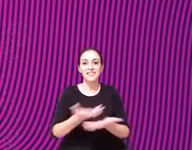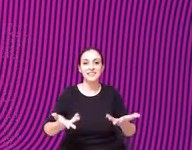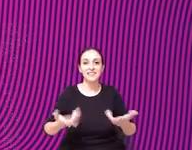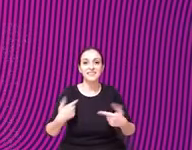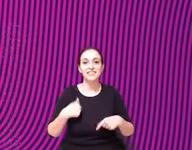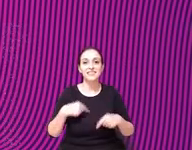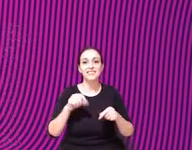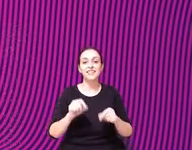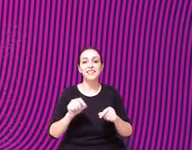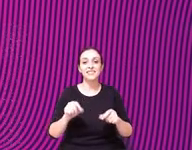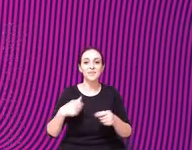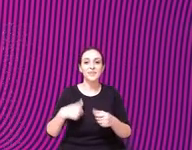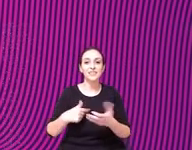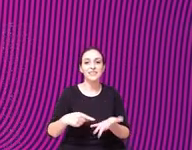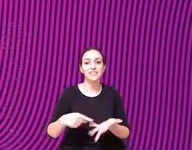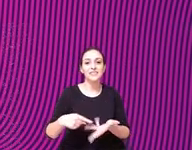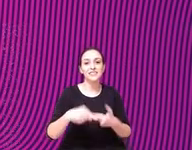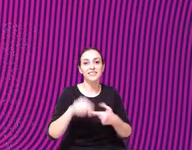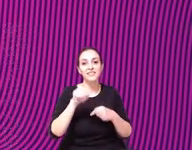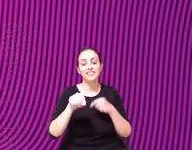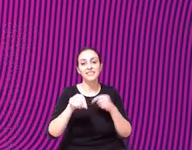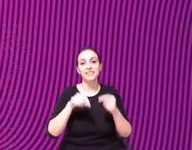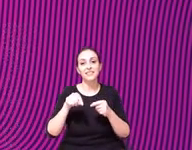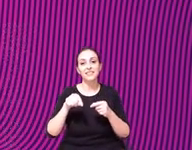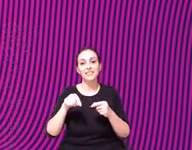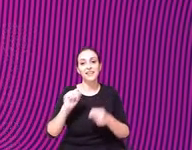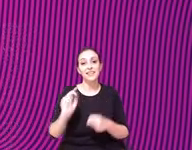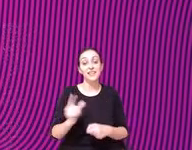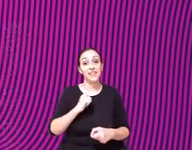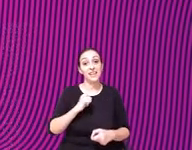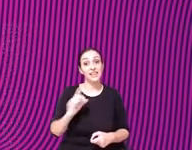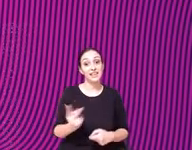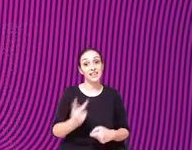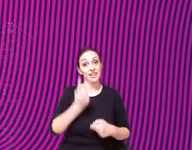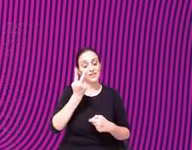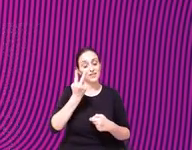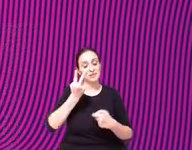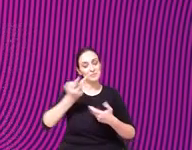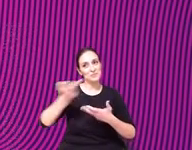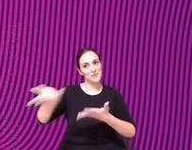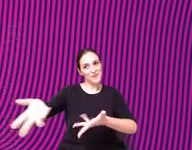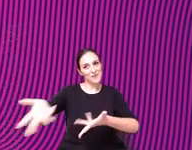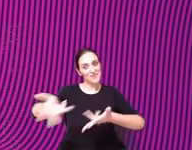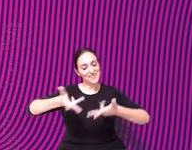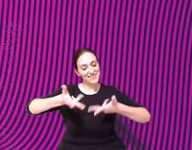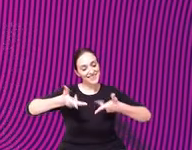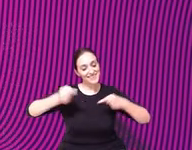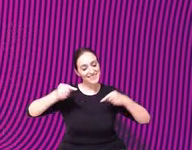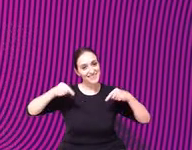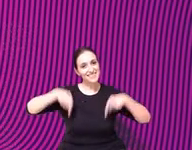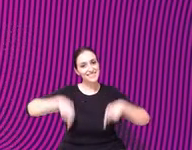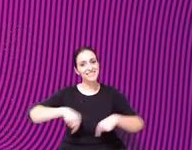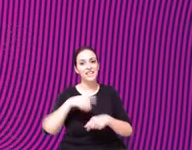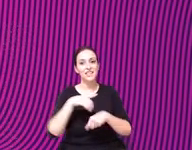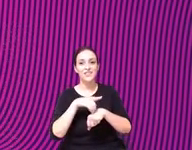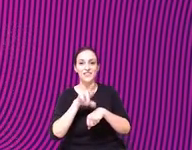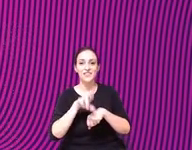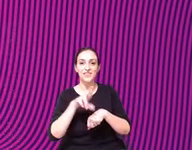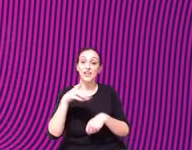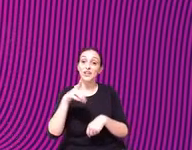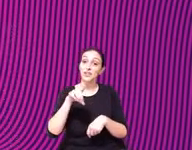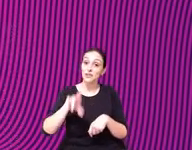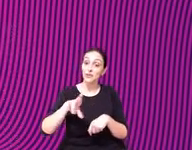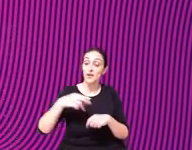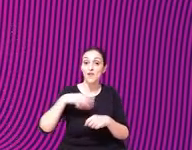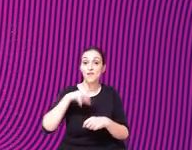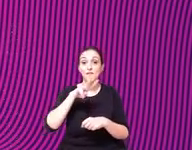atividade agora à tarde. Nós temos dois ilustres convidados aqui. O Dr. Walter Duro Garcia